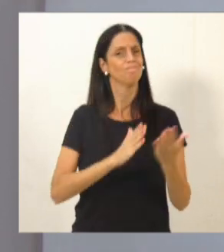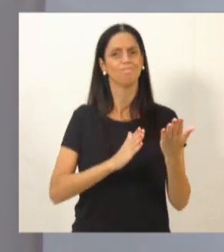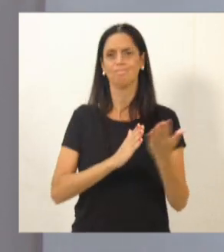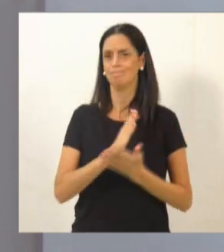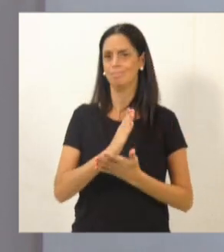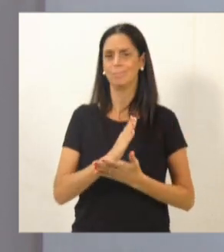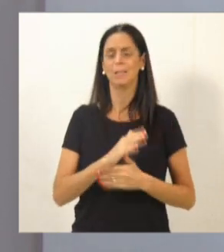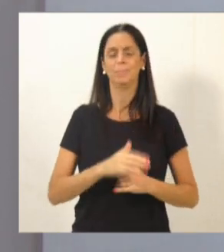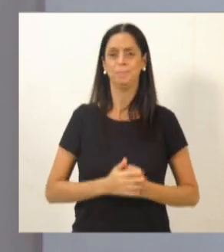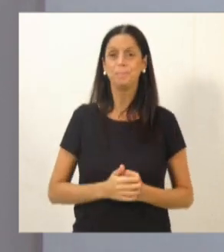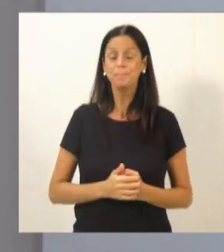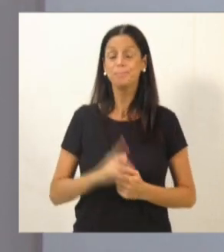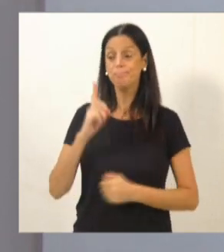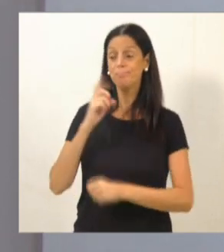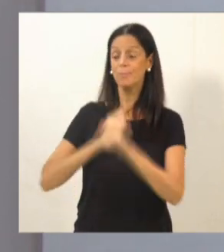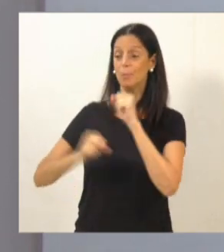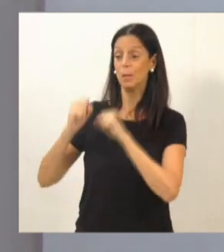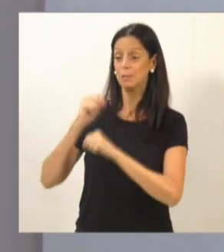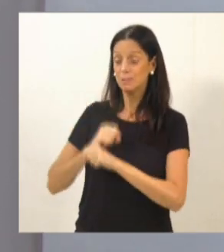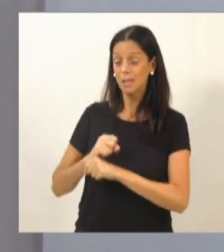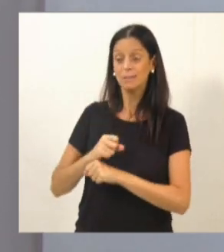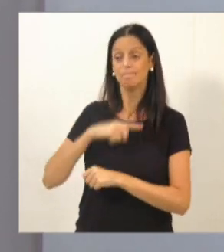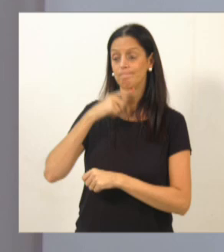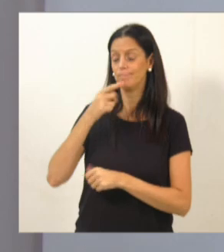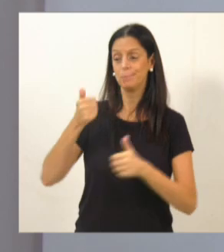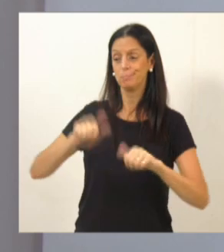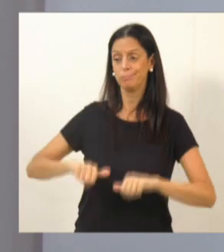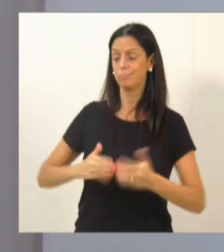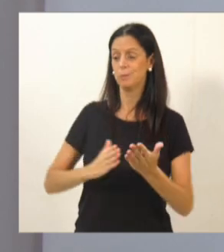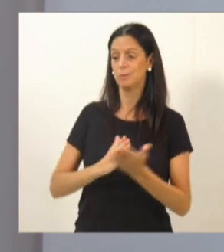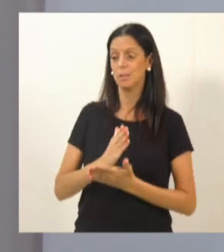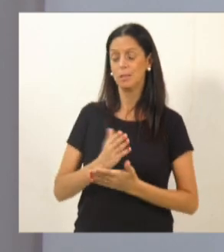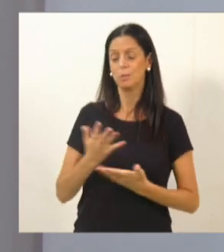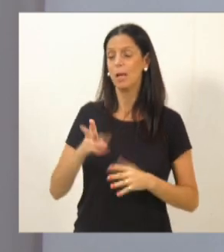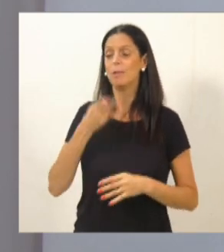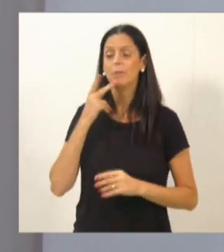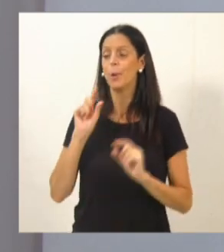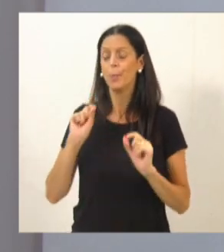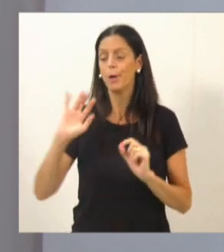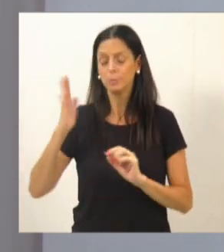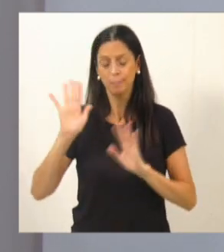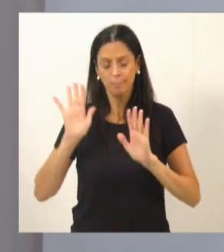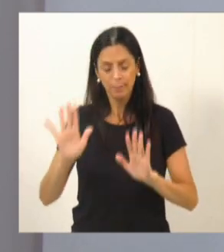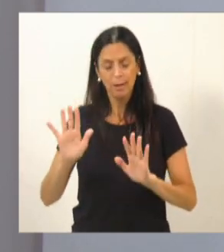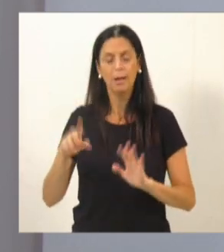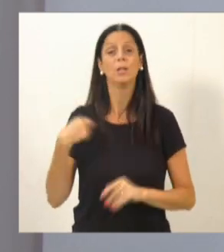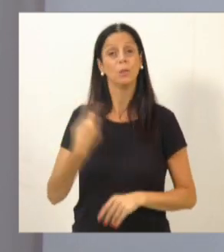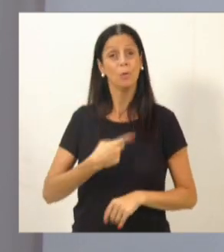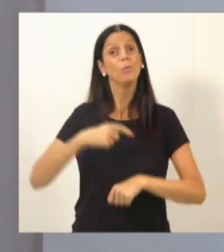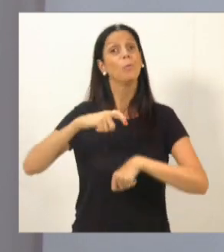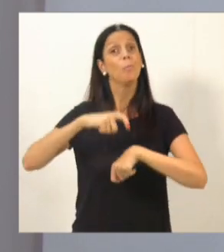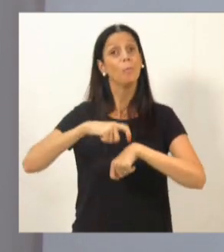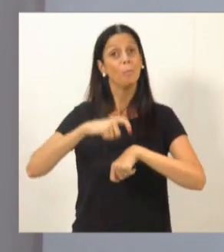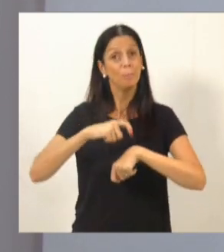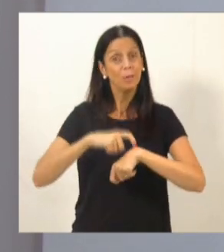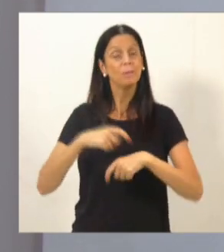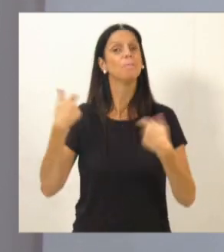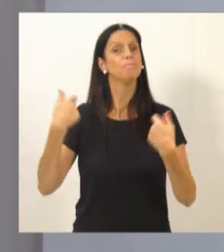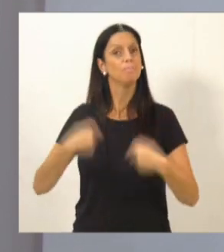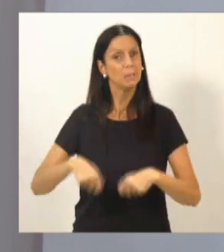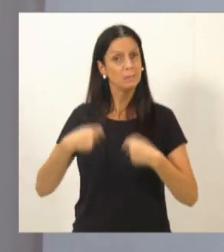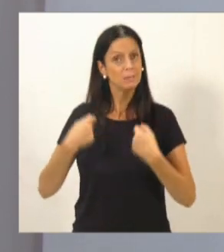por razões que eu não quero mencionar aqui, mas nós estamos num momento assim, onde nós precisamos constituir